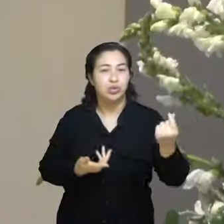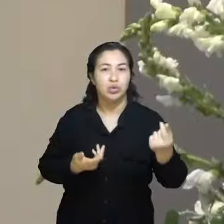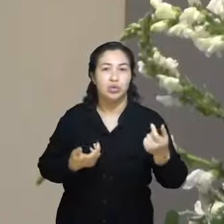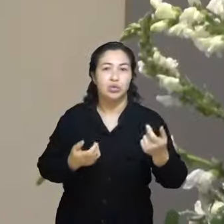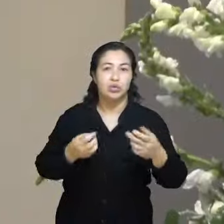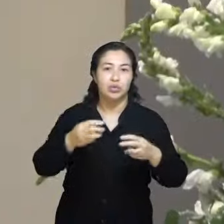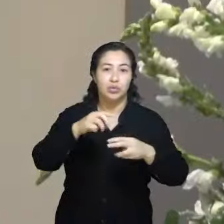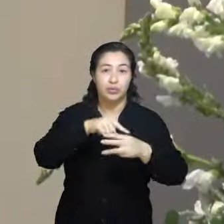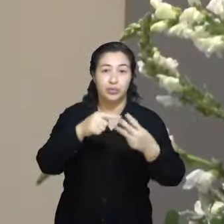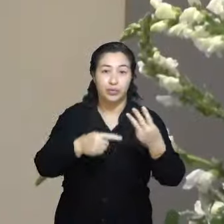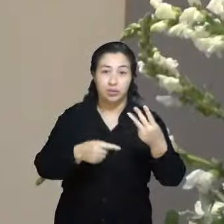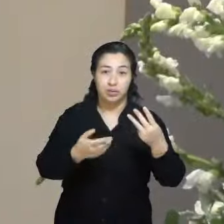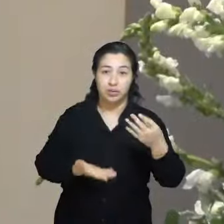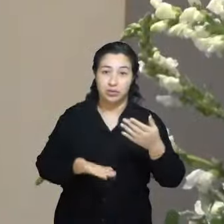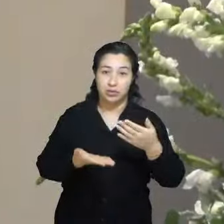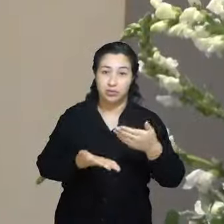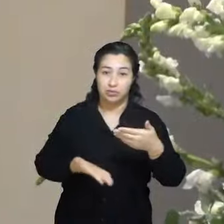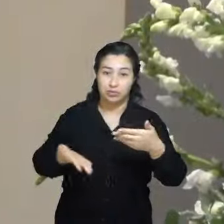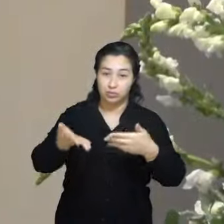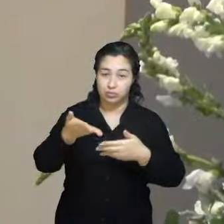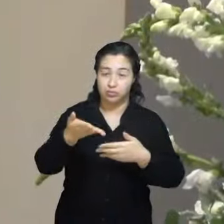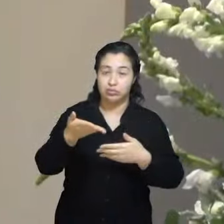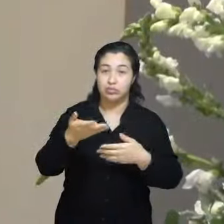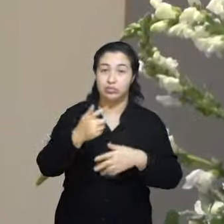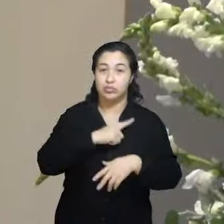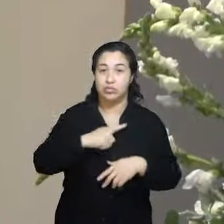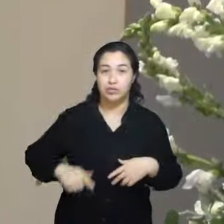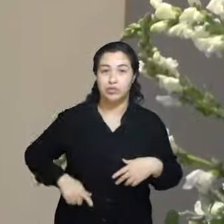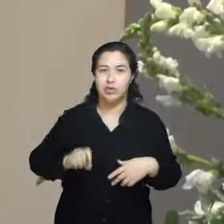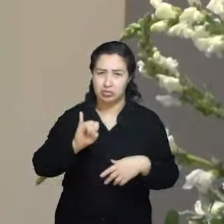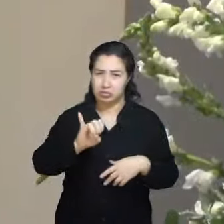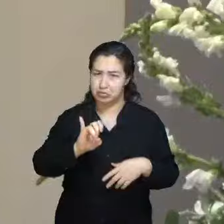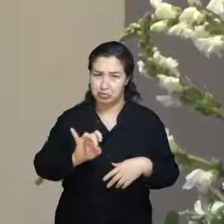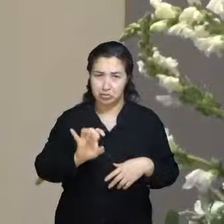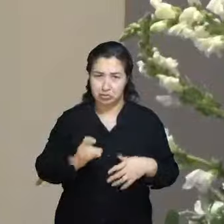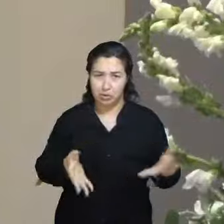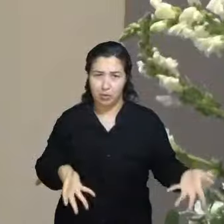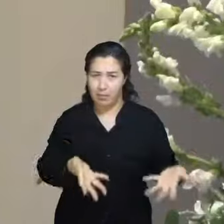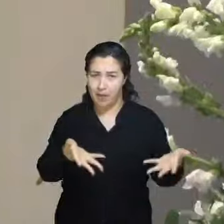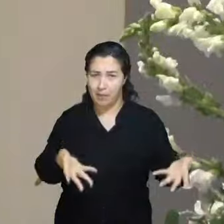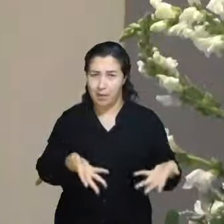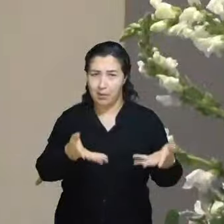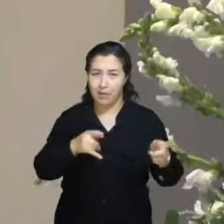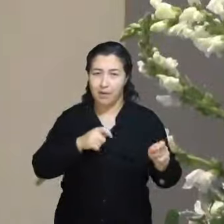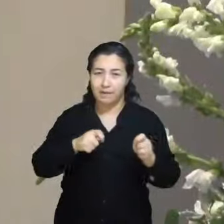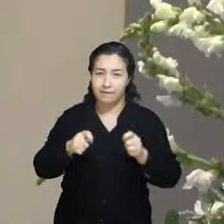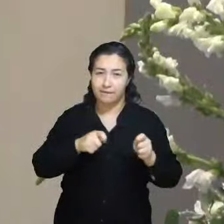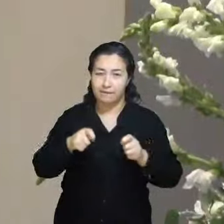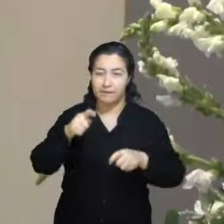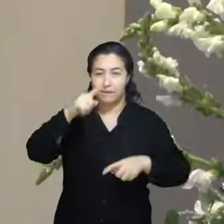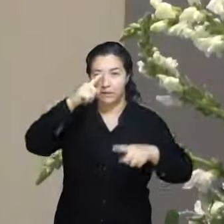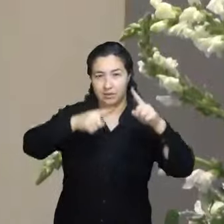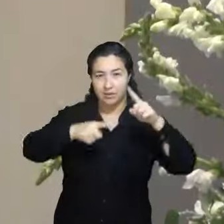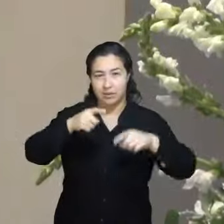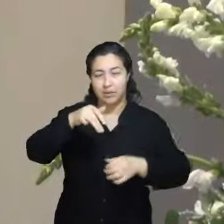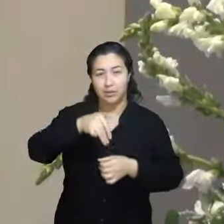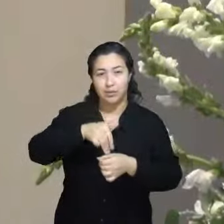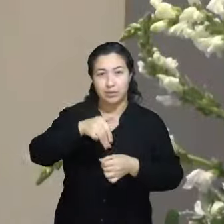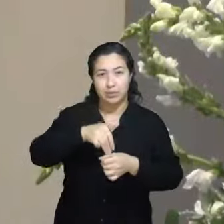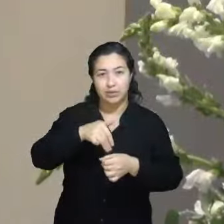país não basta apenas provocar os gestores para o exercício de uma boa administração municipal